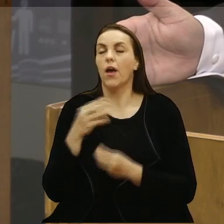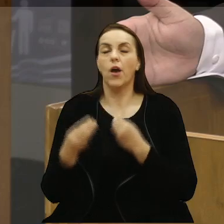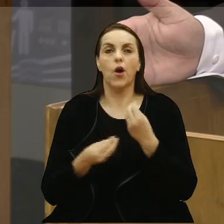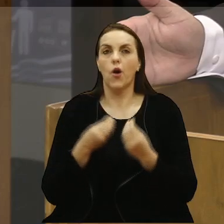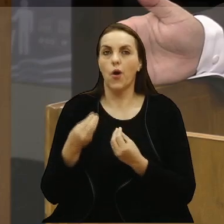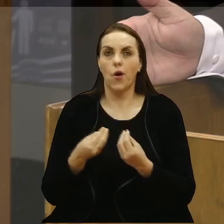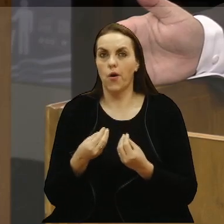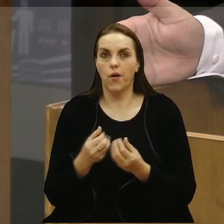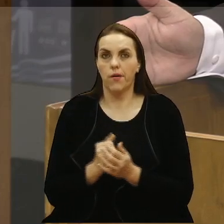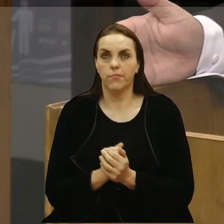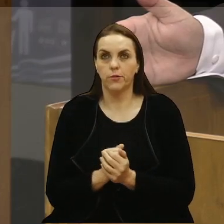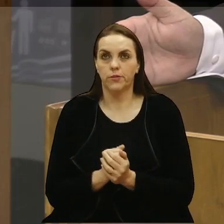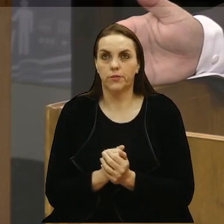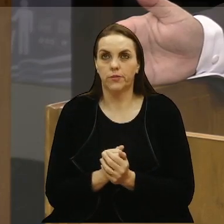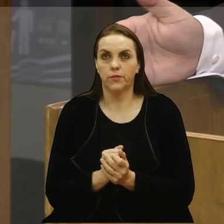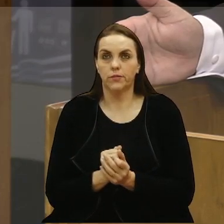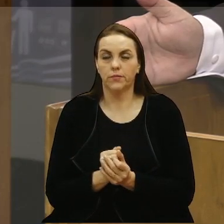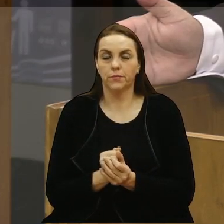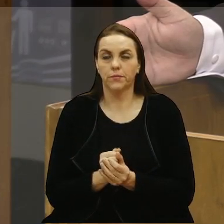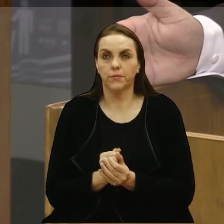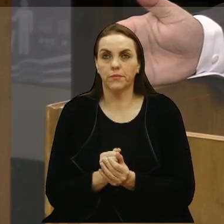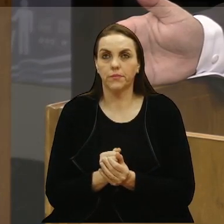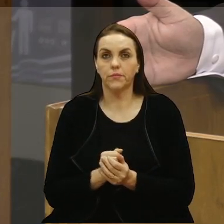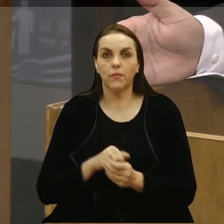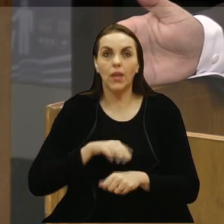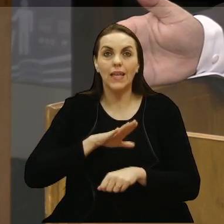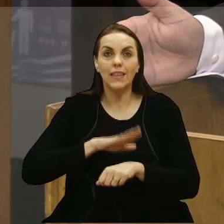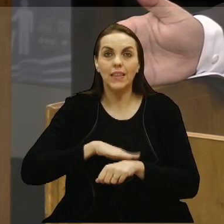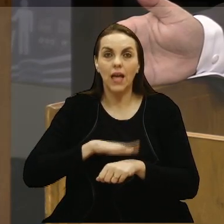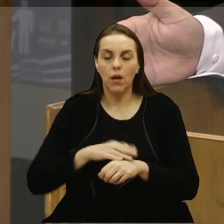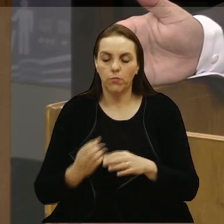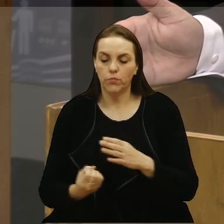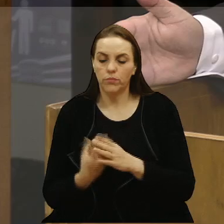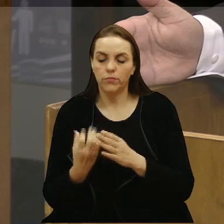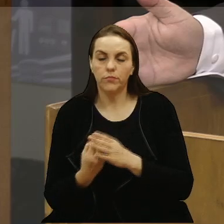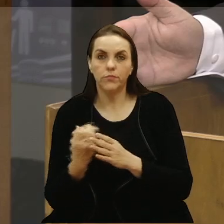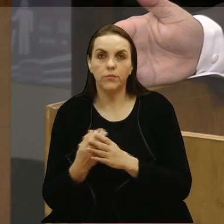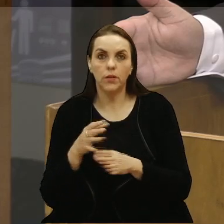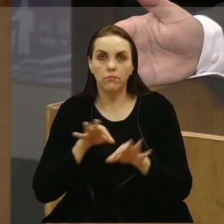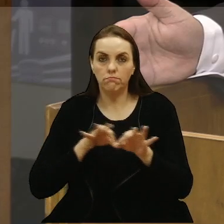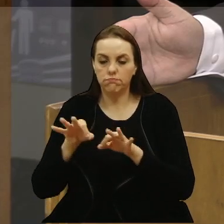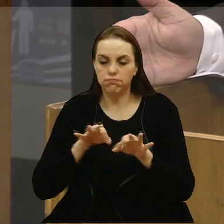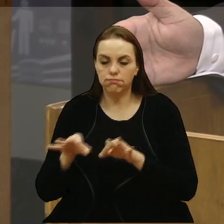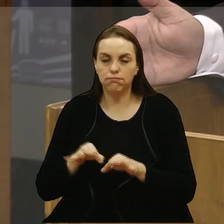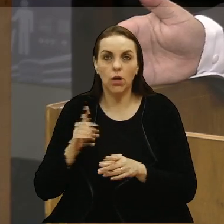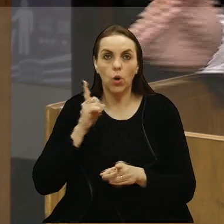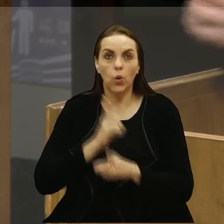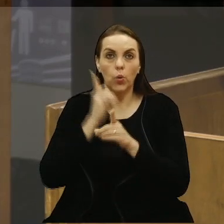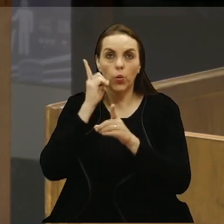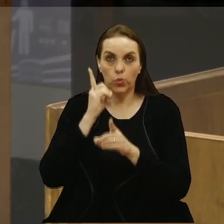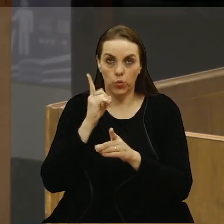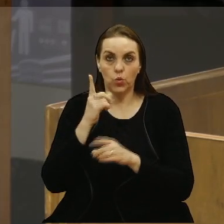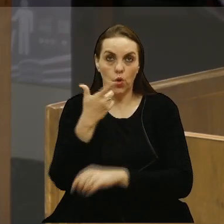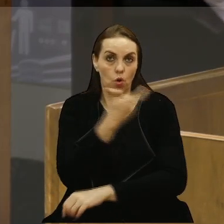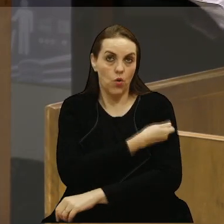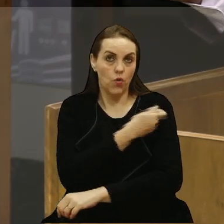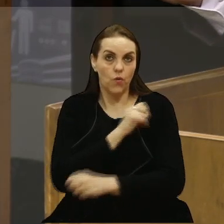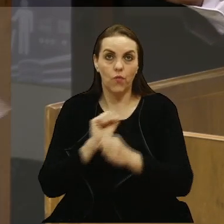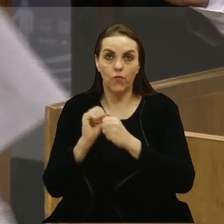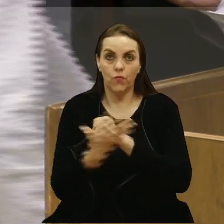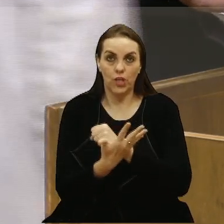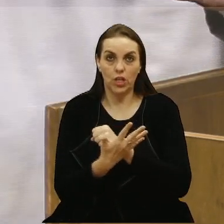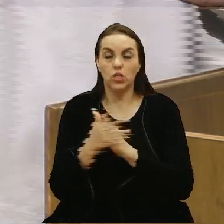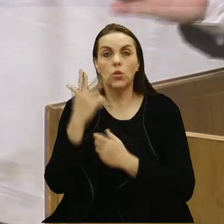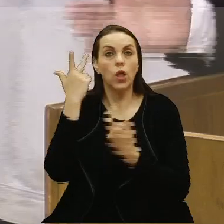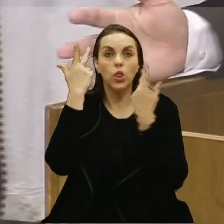pese o tempo da produção da vacina da Covid-19 não tenha seguido o que